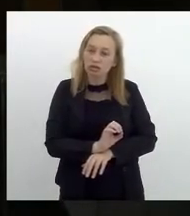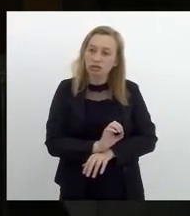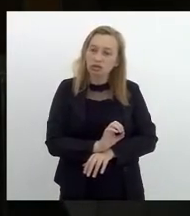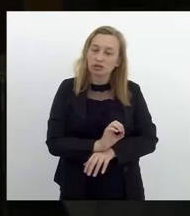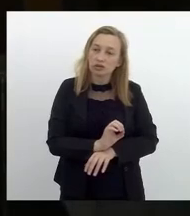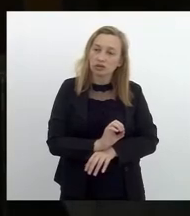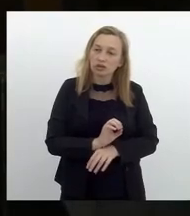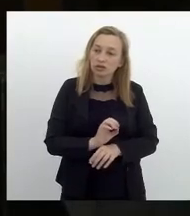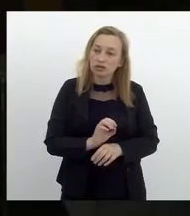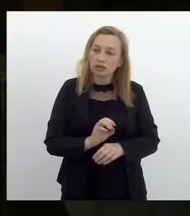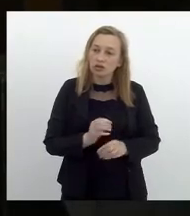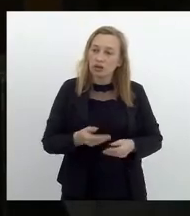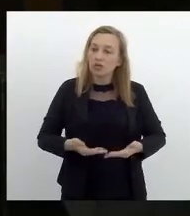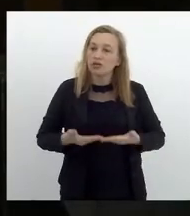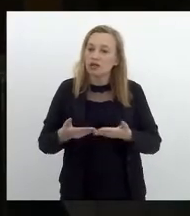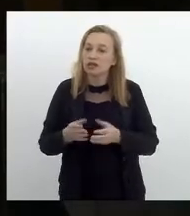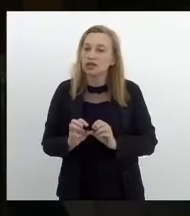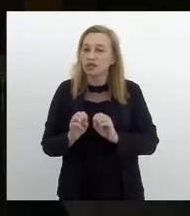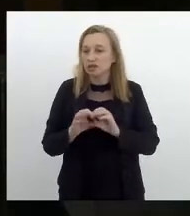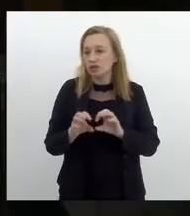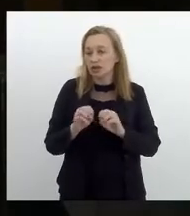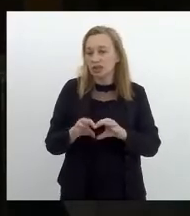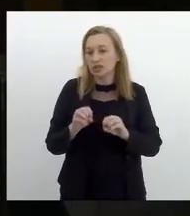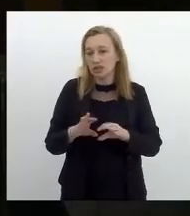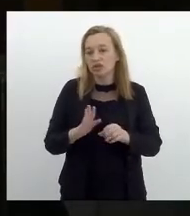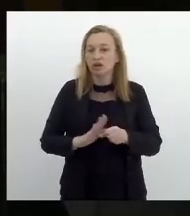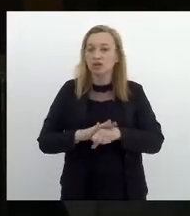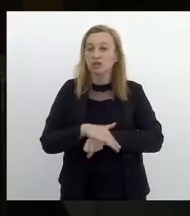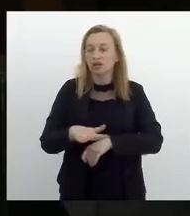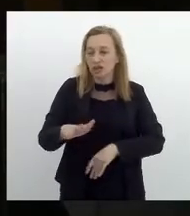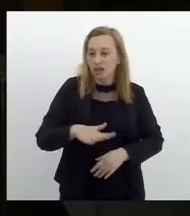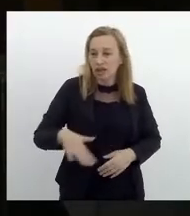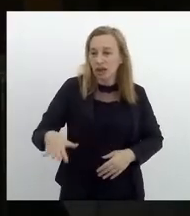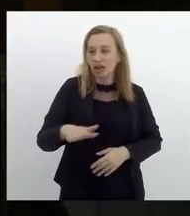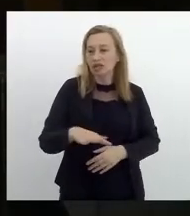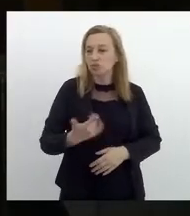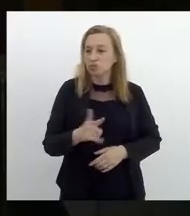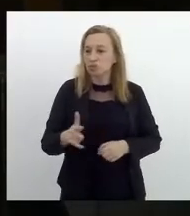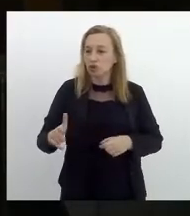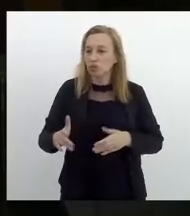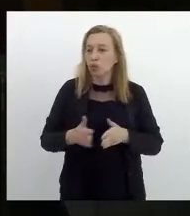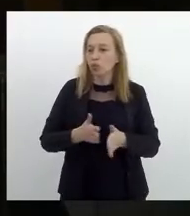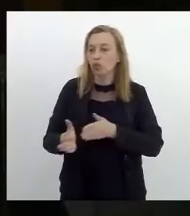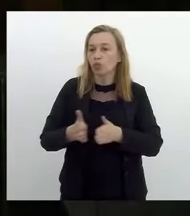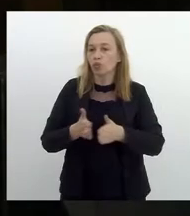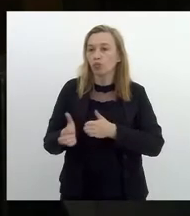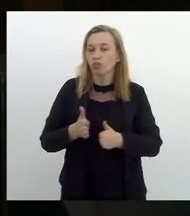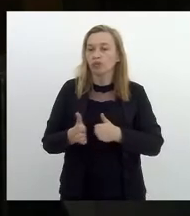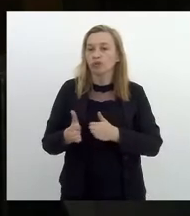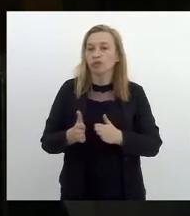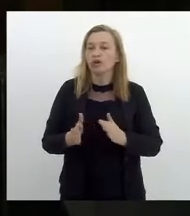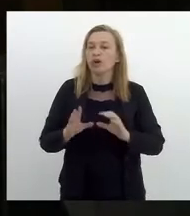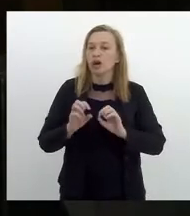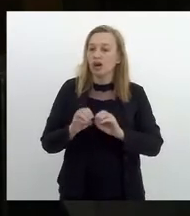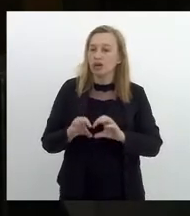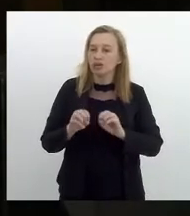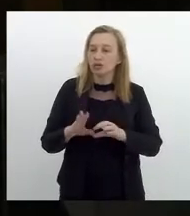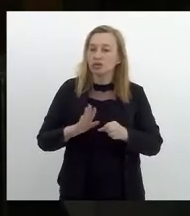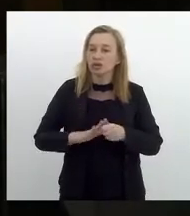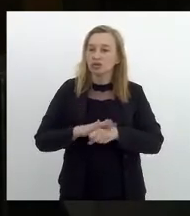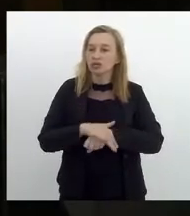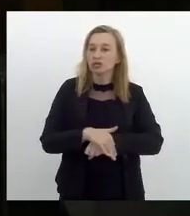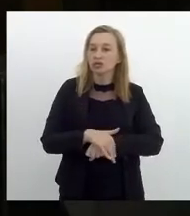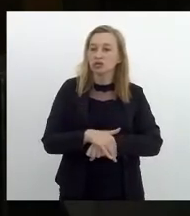jeitinho oferecendo educação à noite em áreas onde não há acesso à educação diurna,